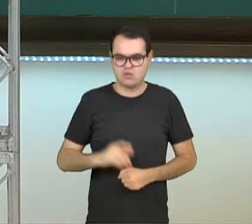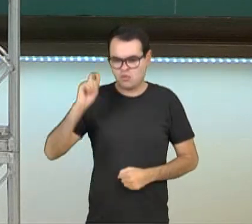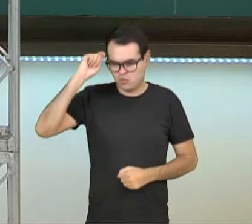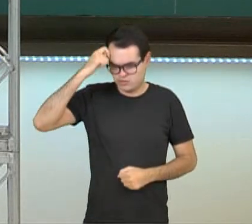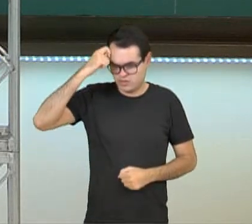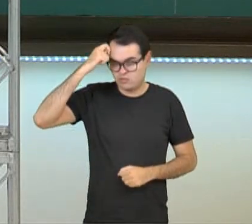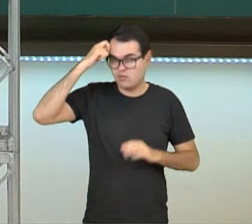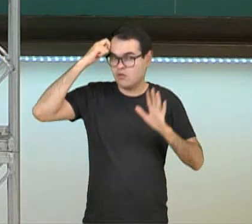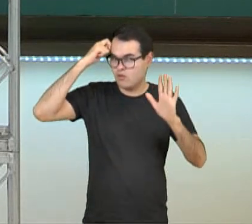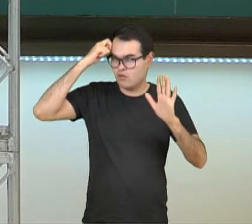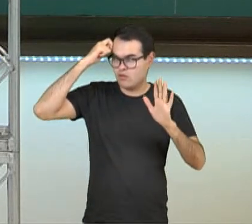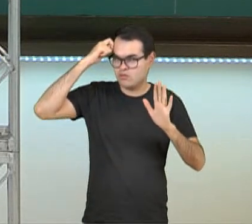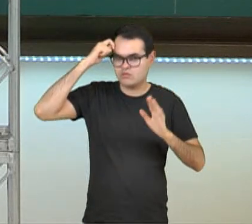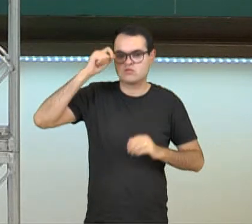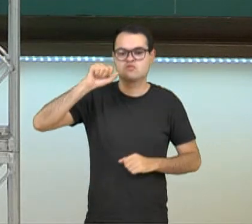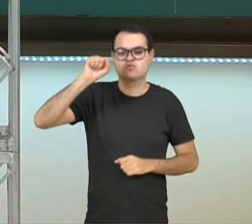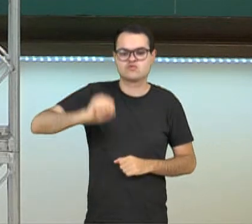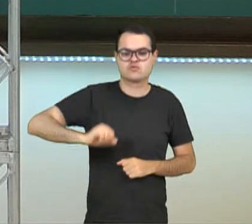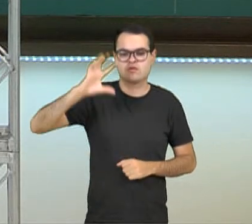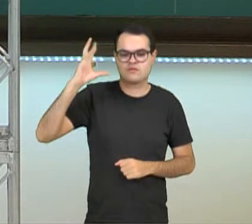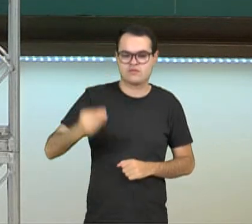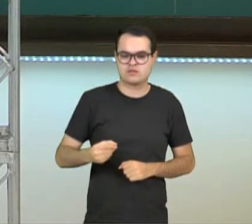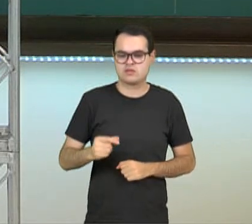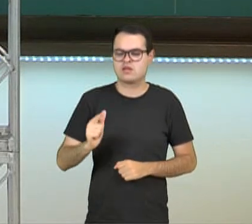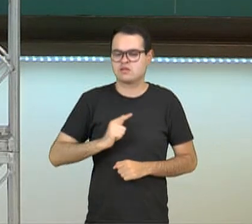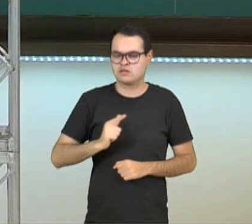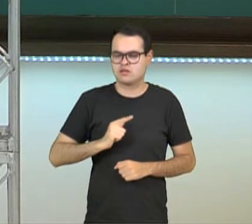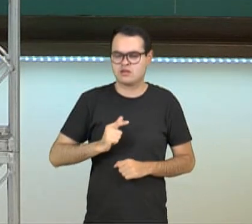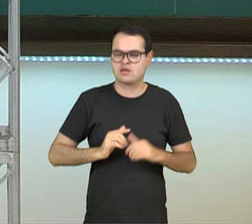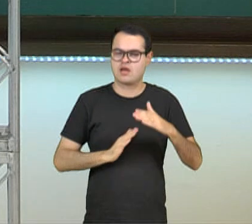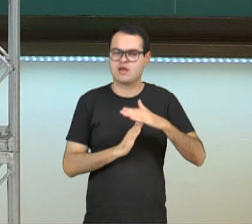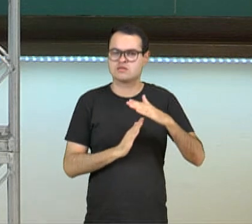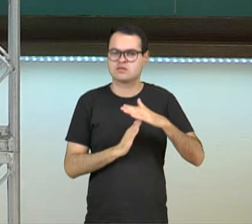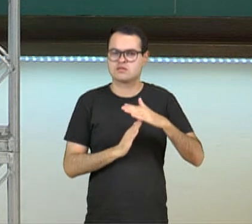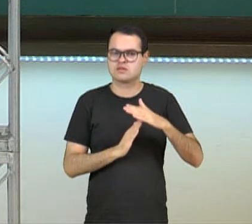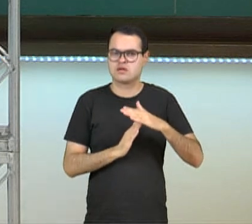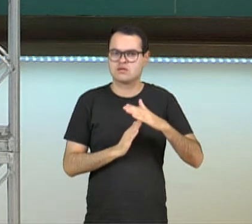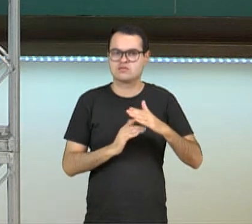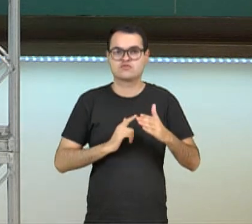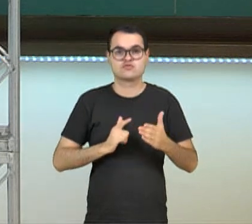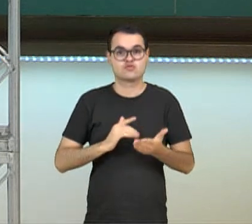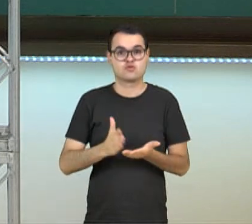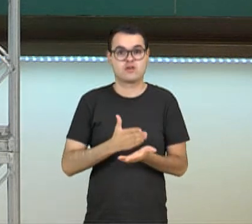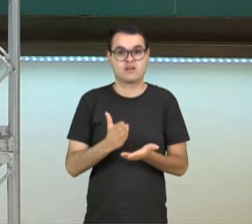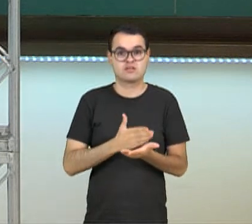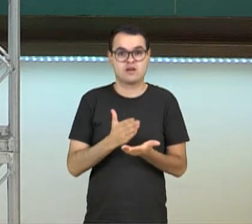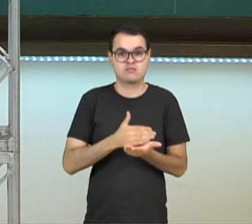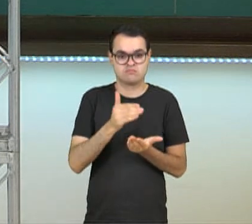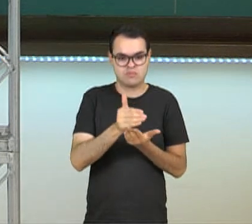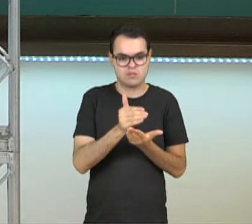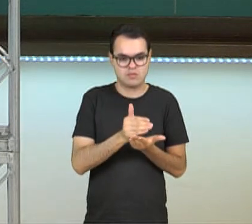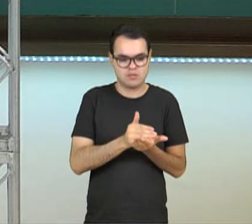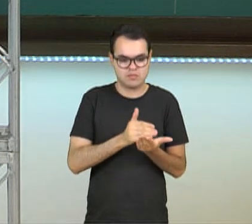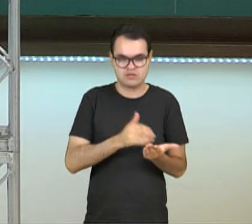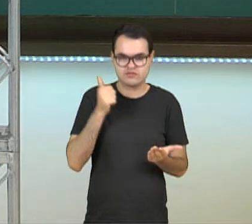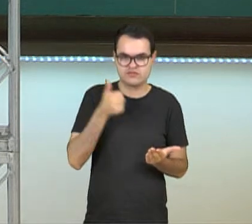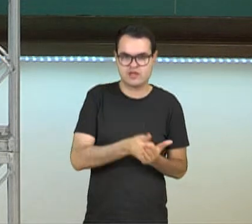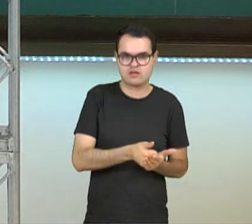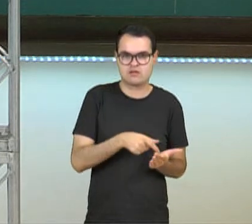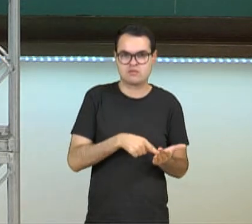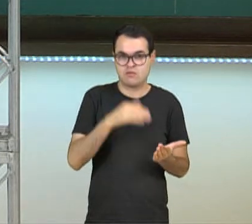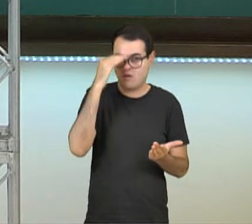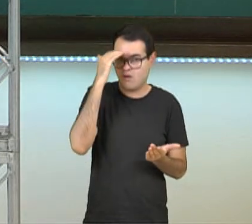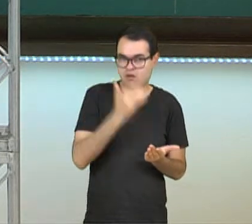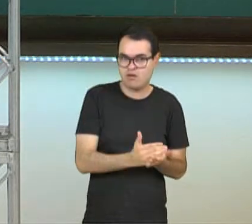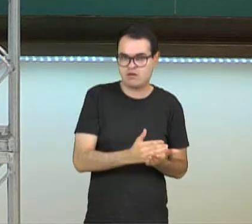negro, o sul-africano, ele vai ter algumas restrições. Tinha até um caderno, umas regras ali que ele tinha que seguir. Eles